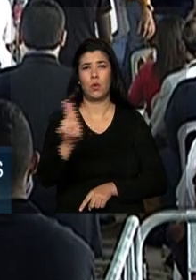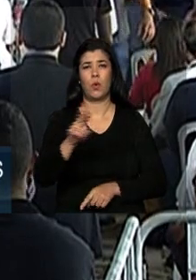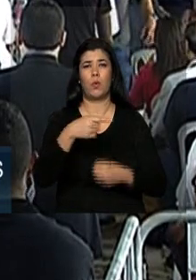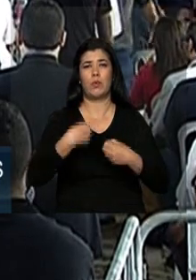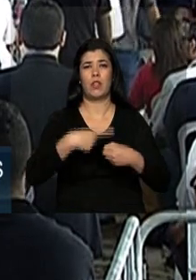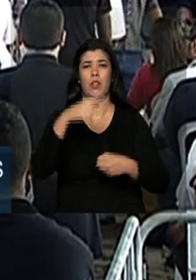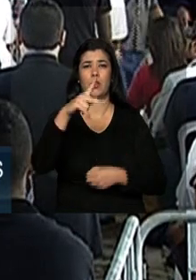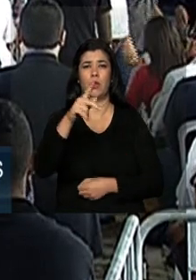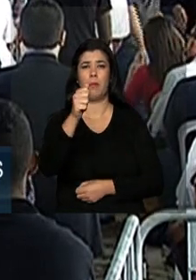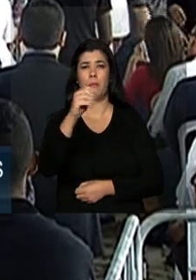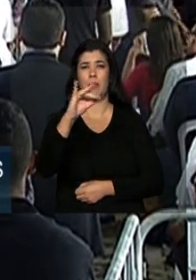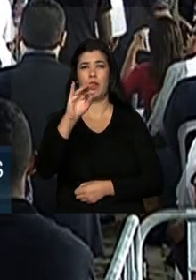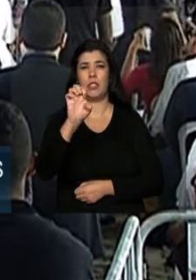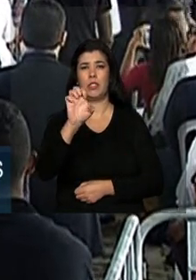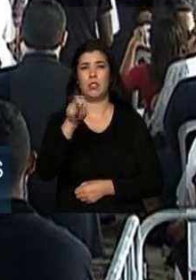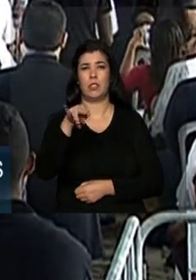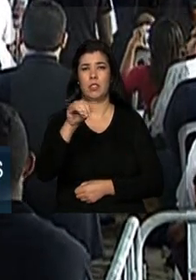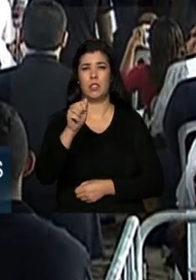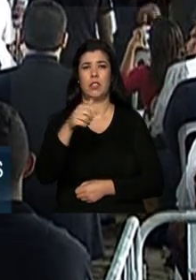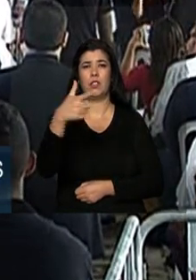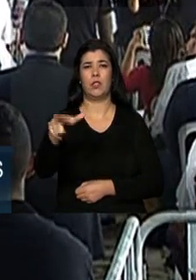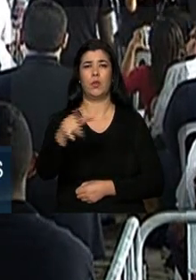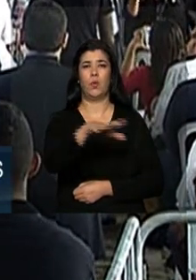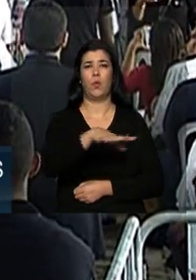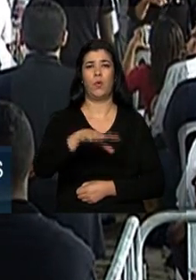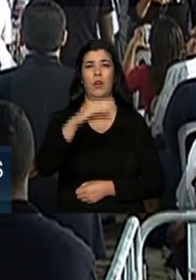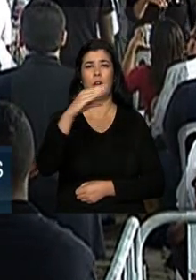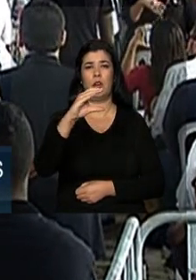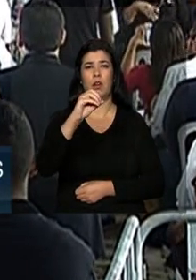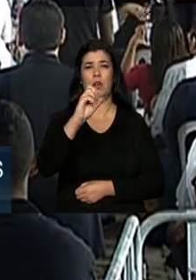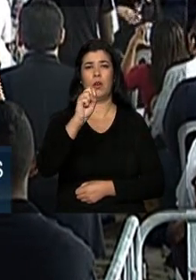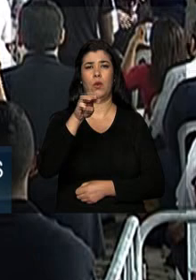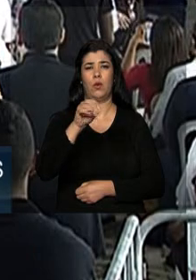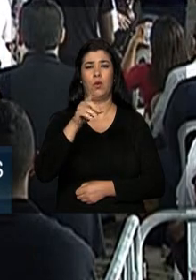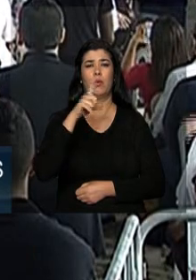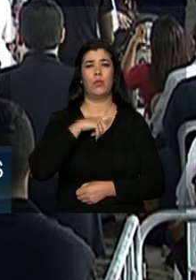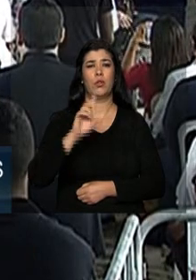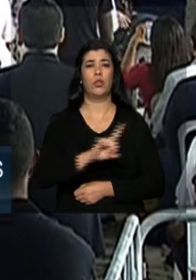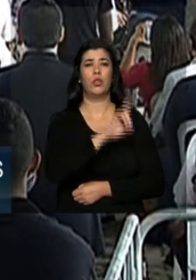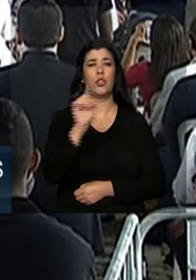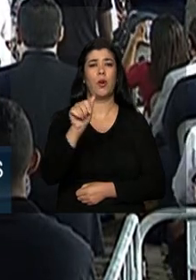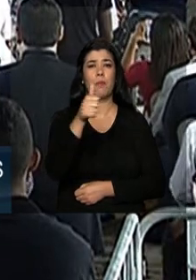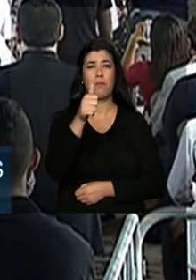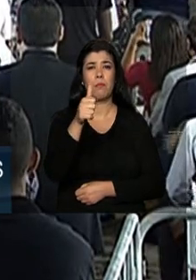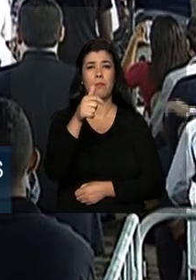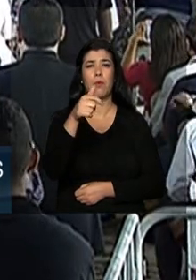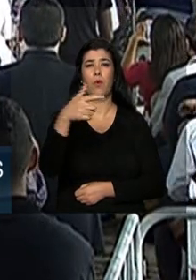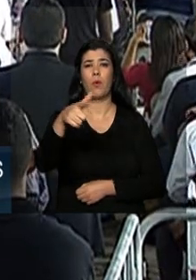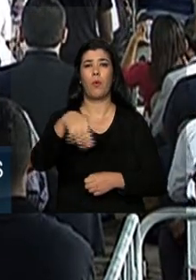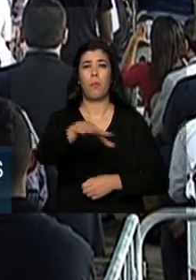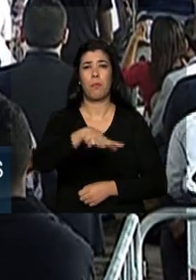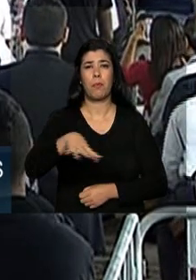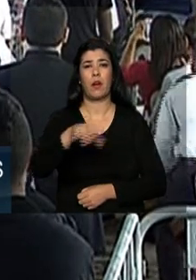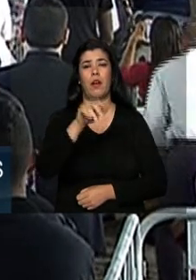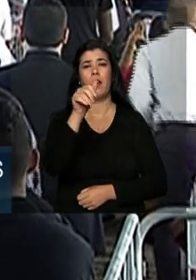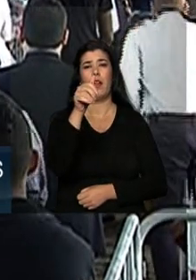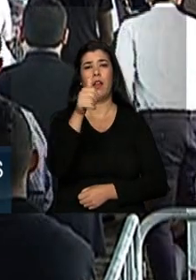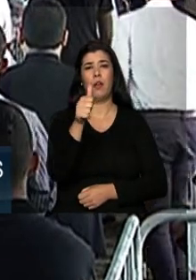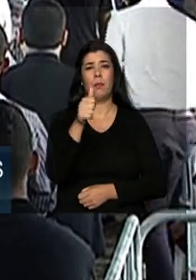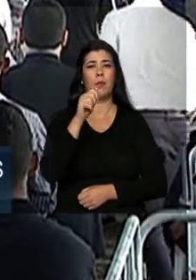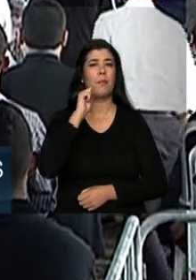toda essa região, nós já urbanizamos aqui o 1º de Abril, o Vieiras, uma série